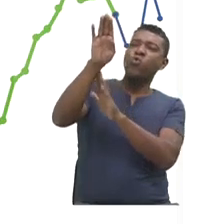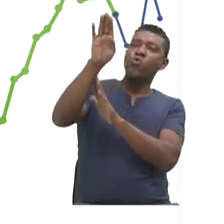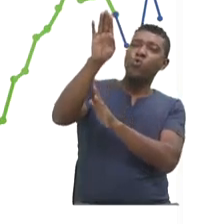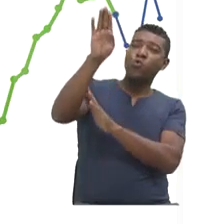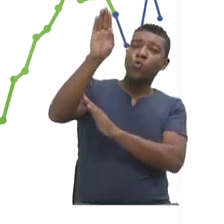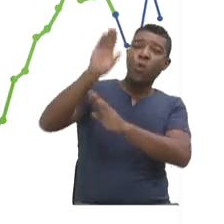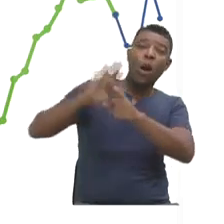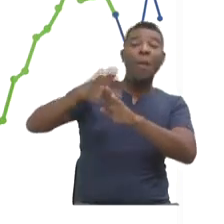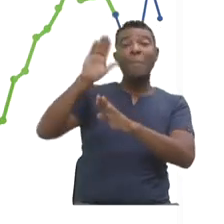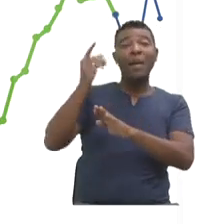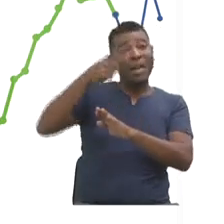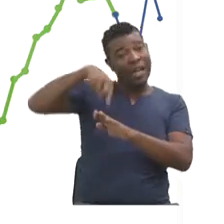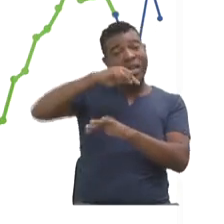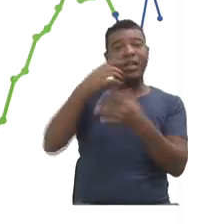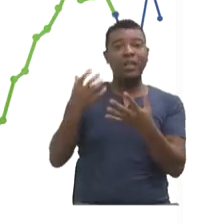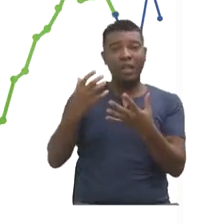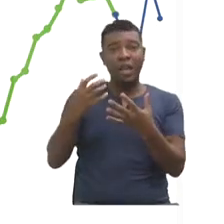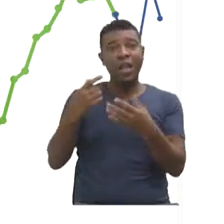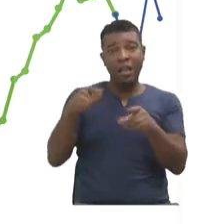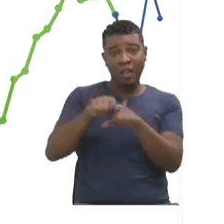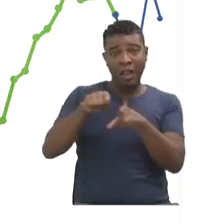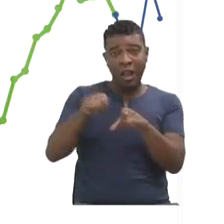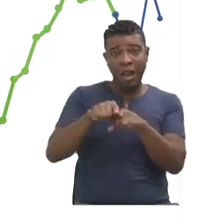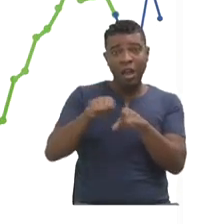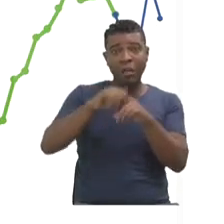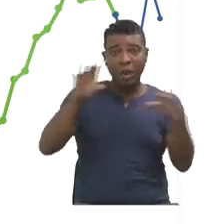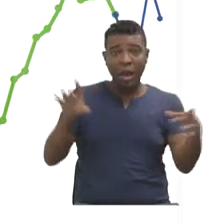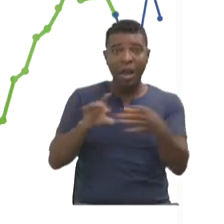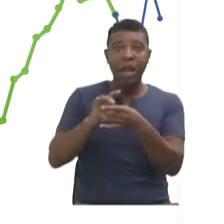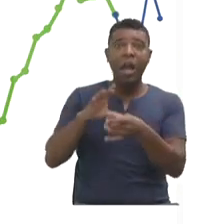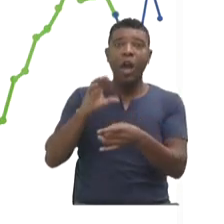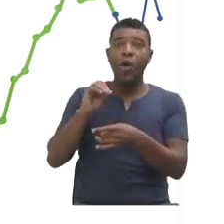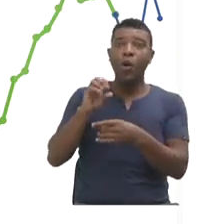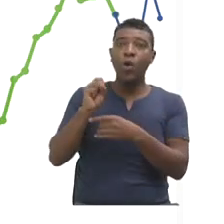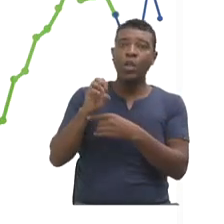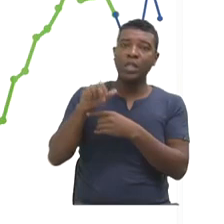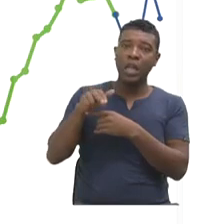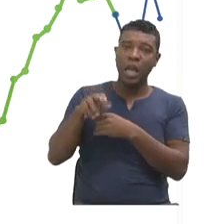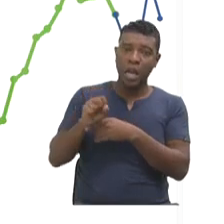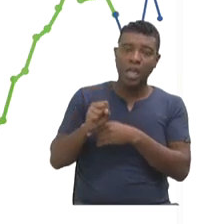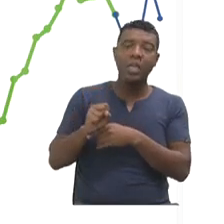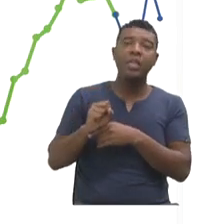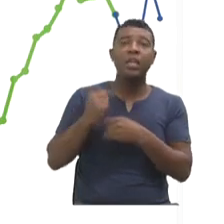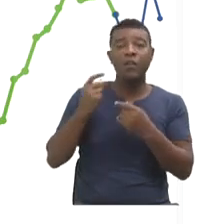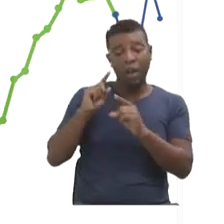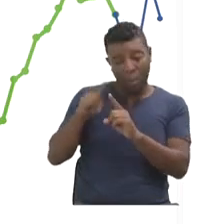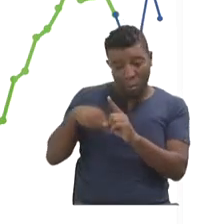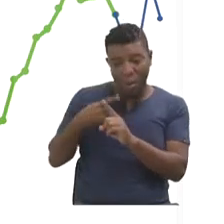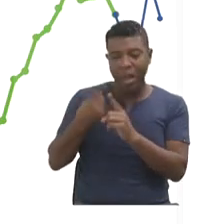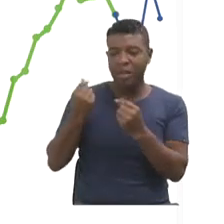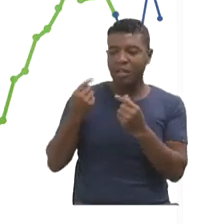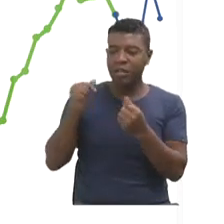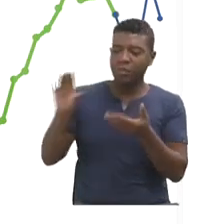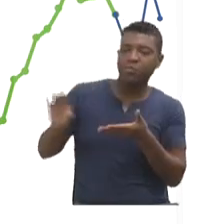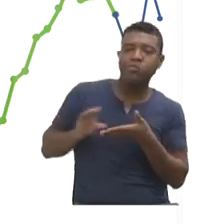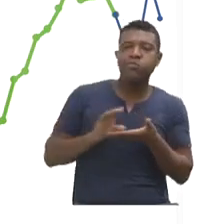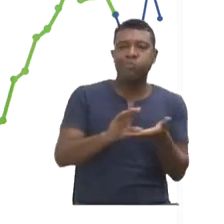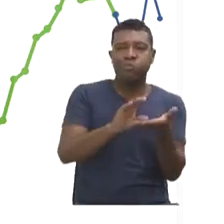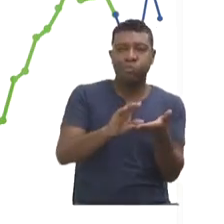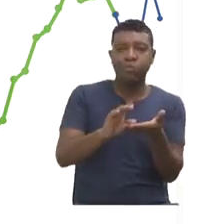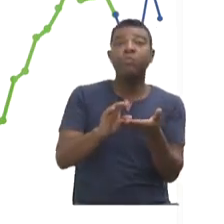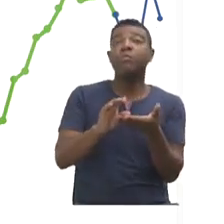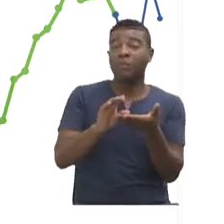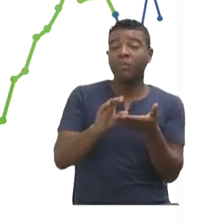também alinhado com Cosern nós vamos por recursos mas a expectativa Nossa